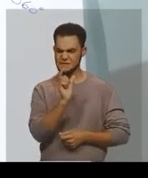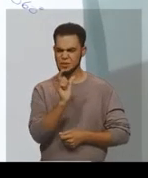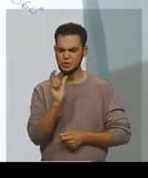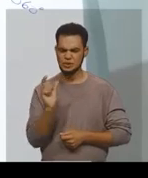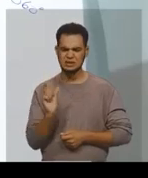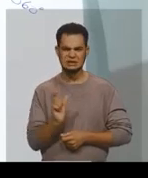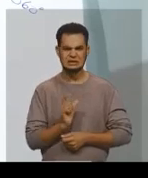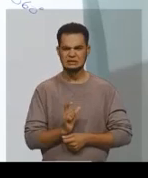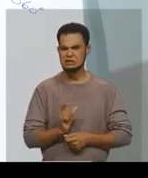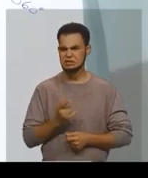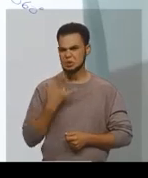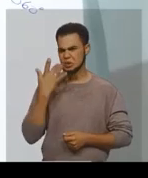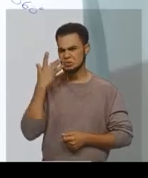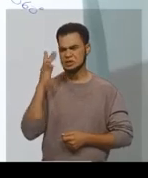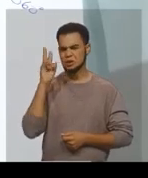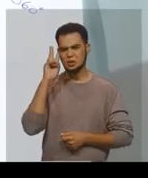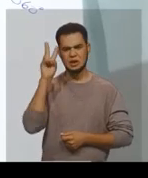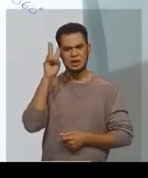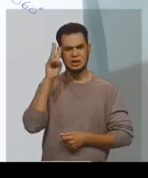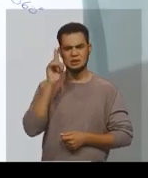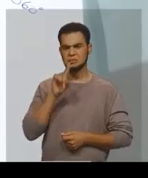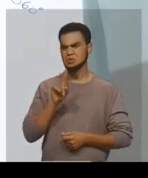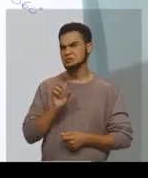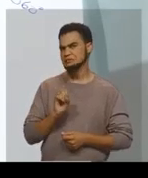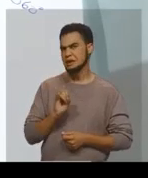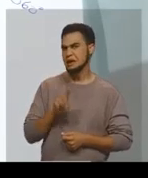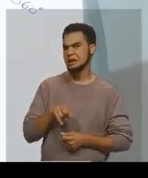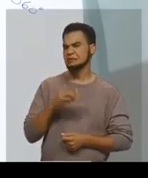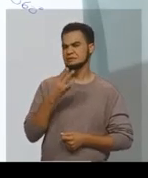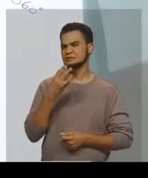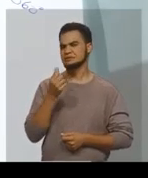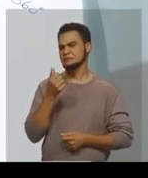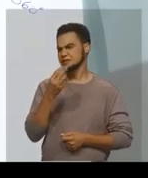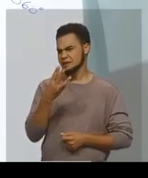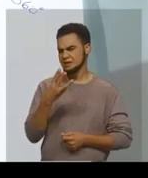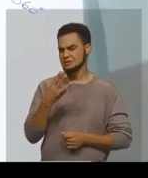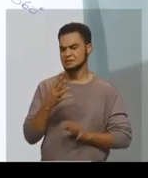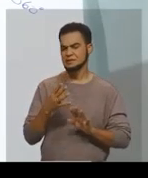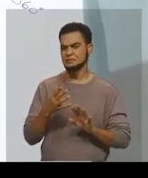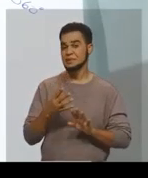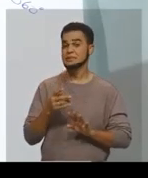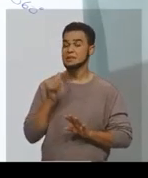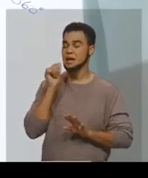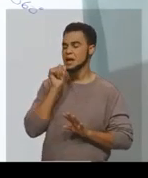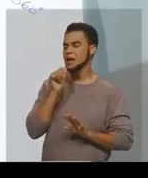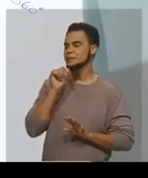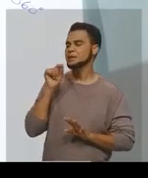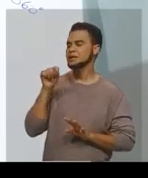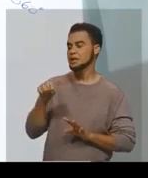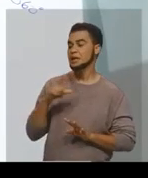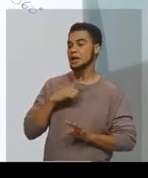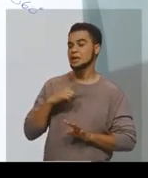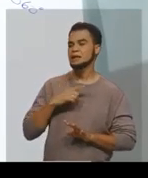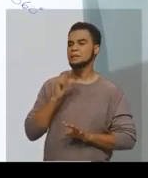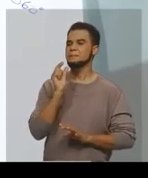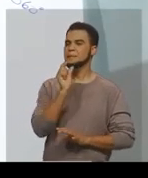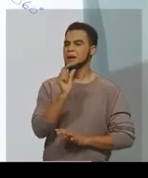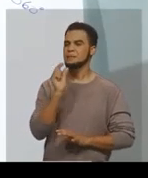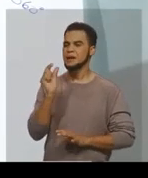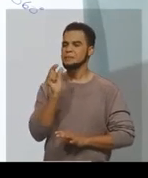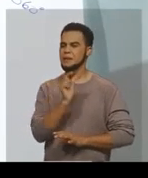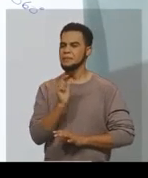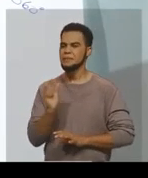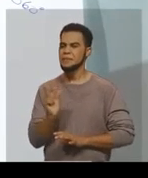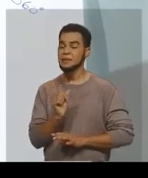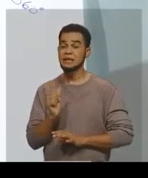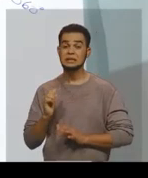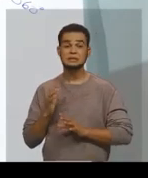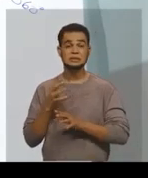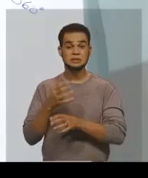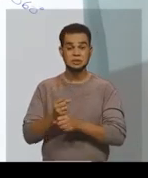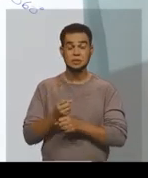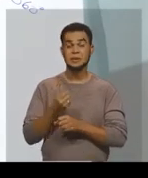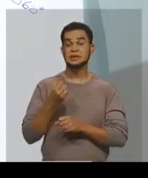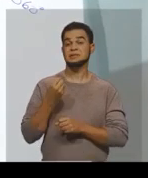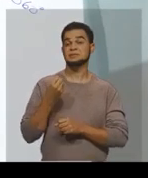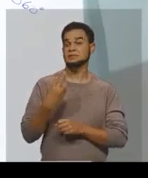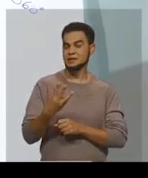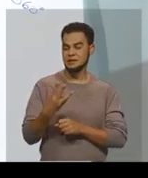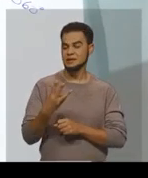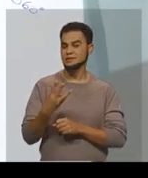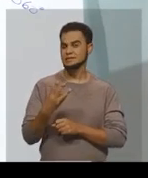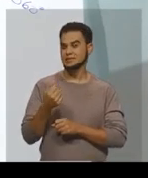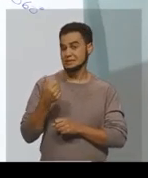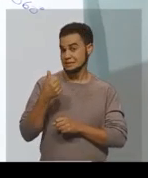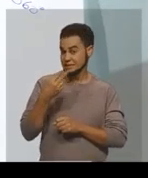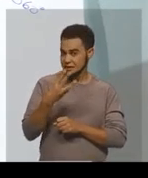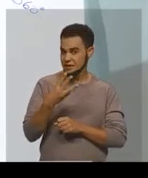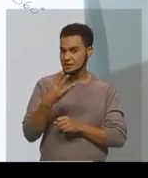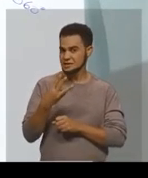não tenho certeza, eu não lembro. Beatriz tem 13 figurinhas já no álbum e ela está colecionando. Então, é você começar a